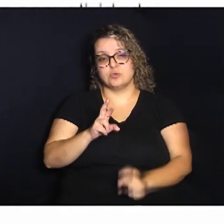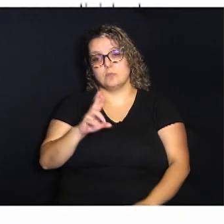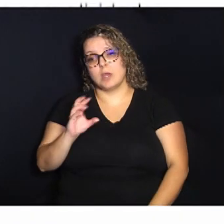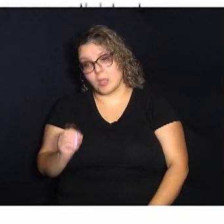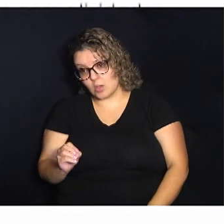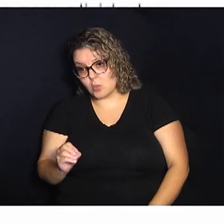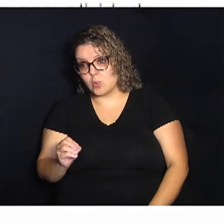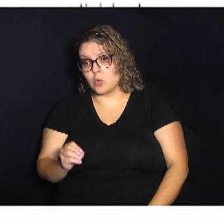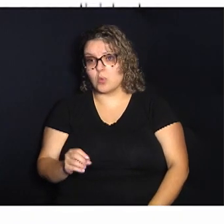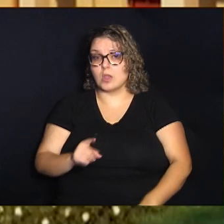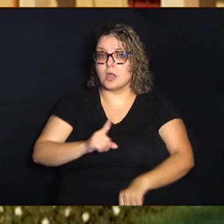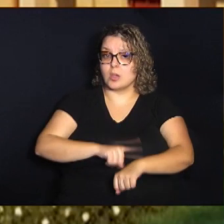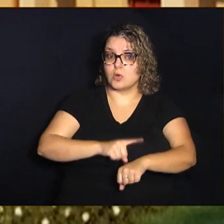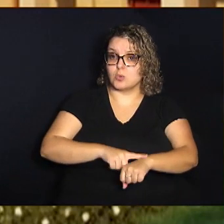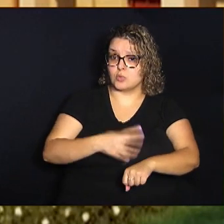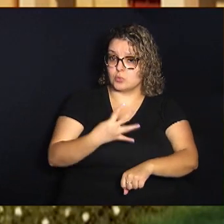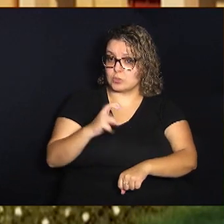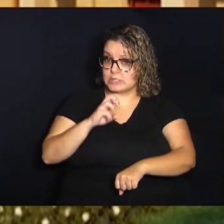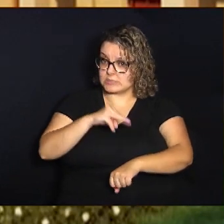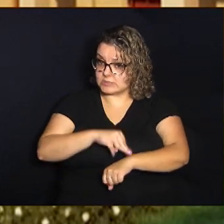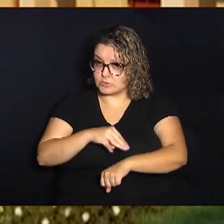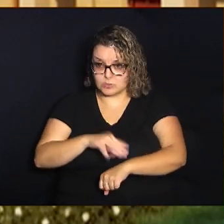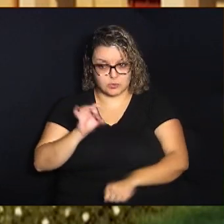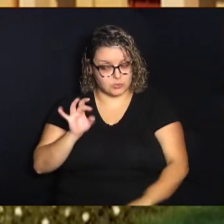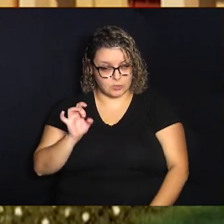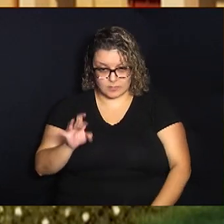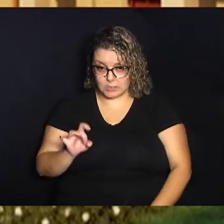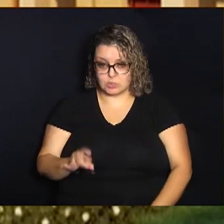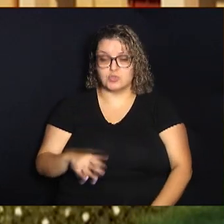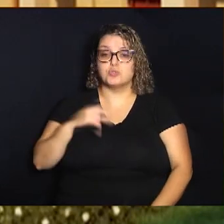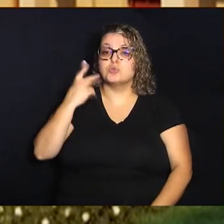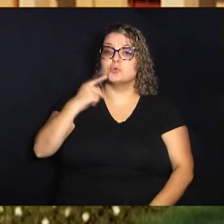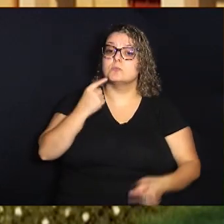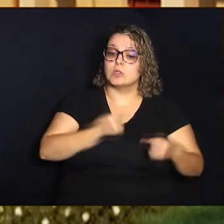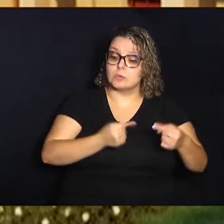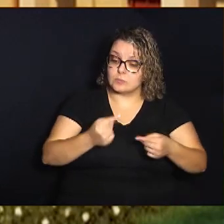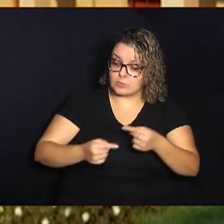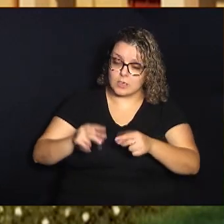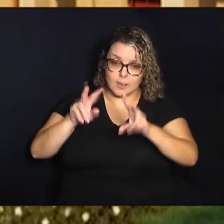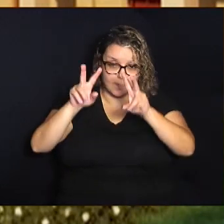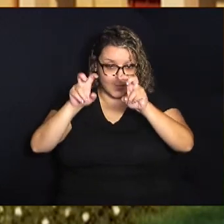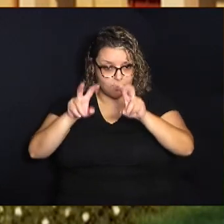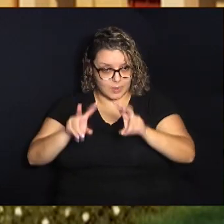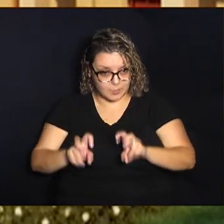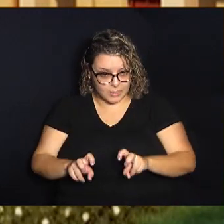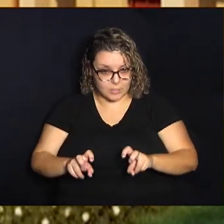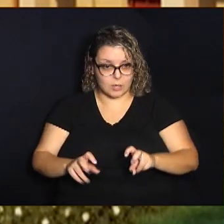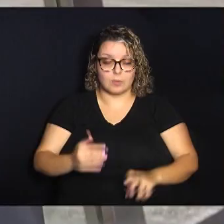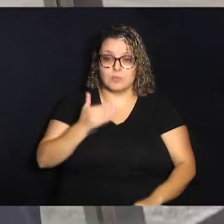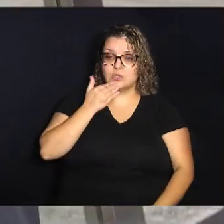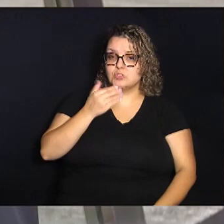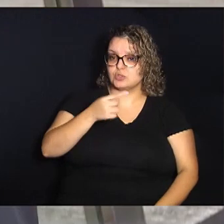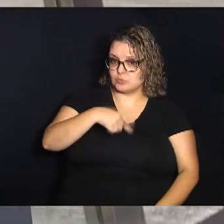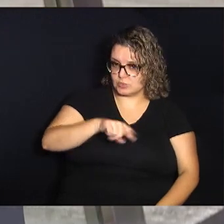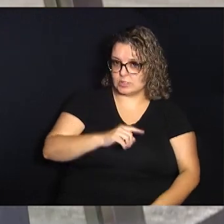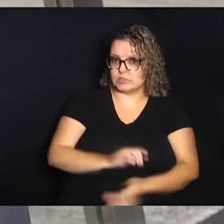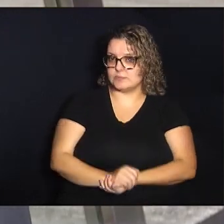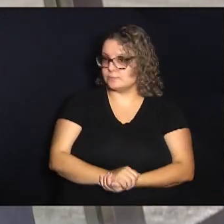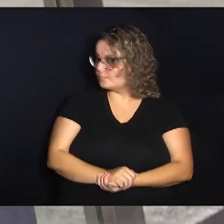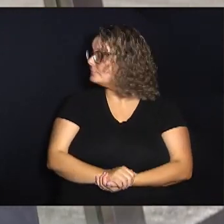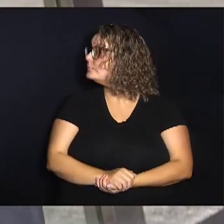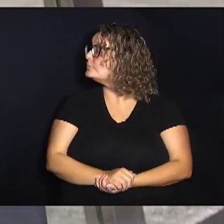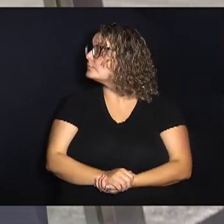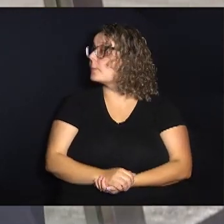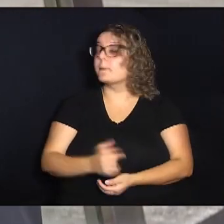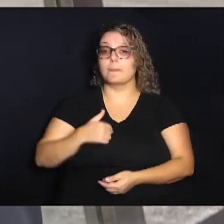com duração de 45 minutos, que os vereadores debatem os temas por eles solicitados. Eu tenho trabalhado